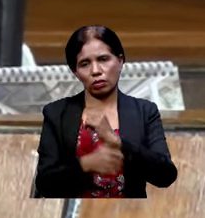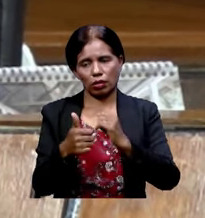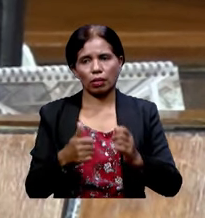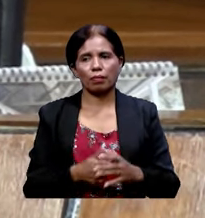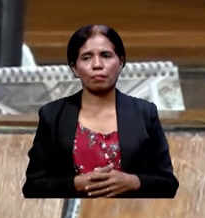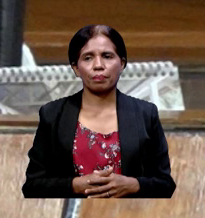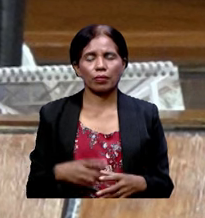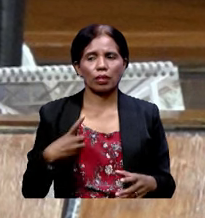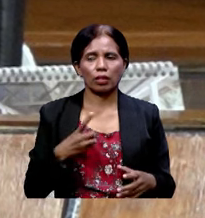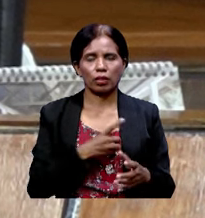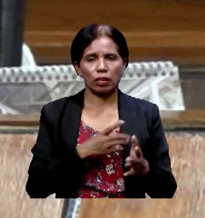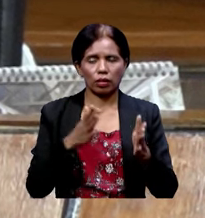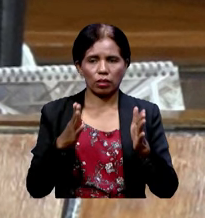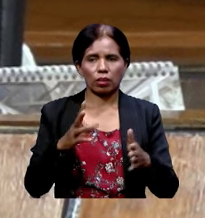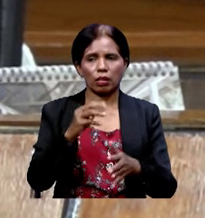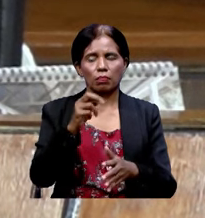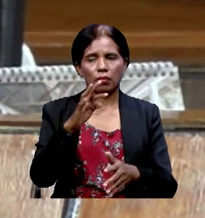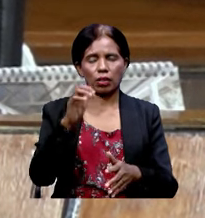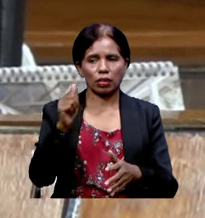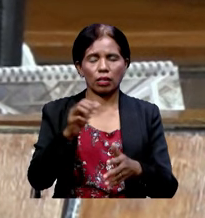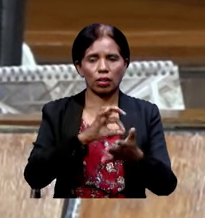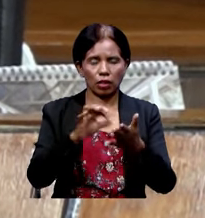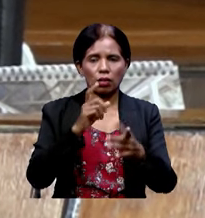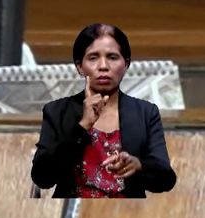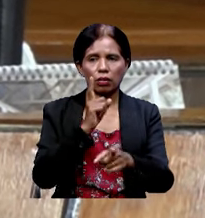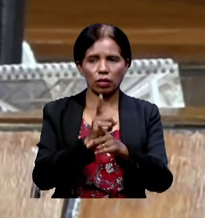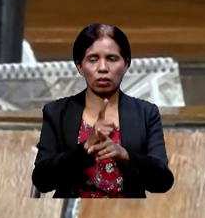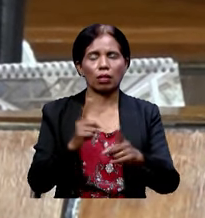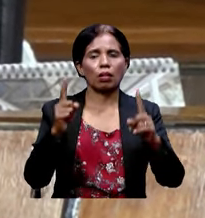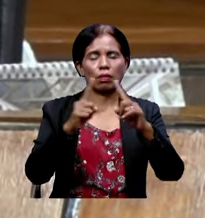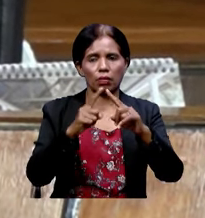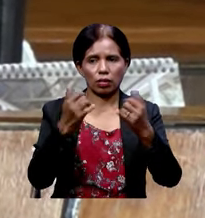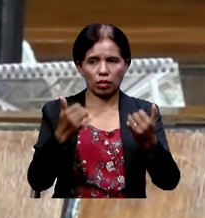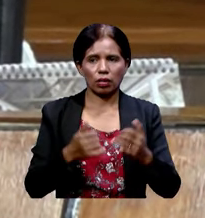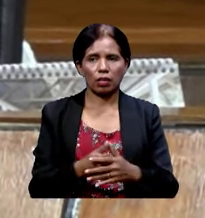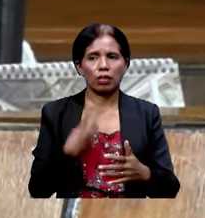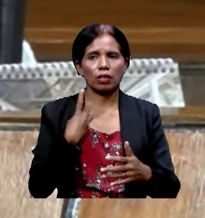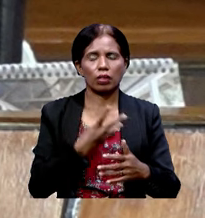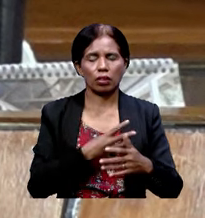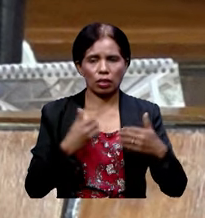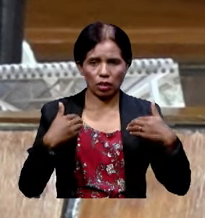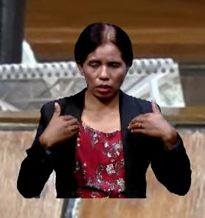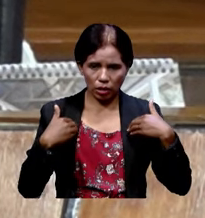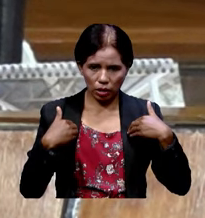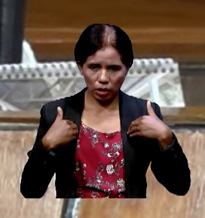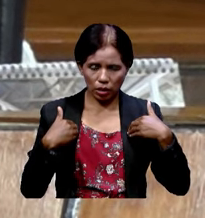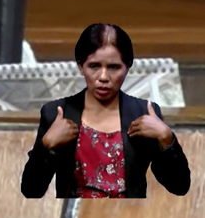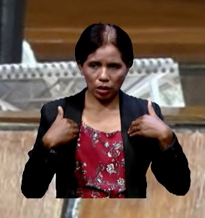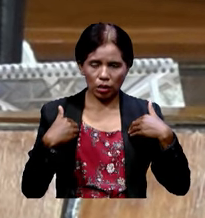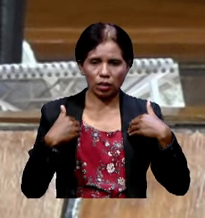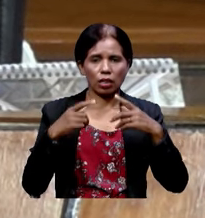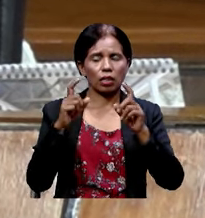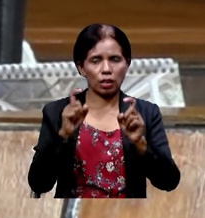Senhora deputada Maria Barreto escreve ao diretor Tebes Baidane e ita é obrigação, não no governo é